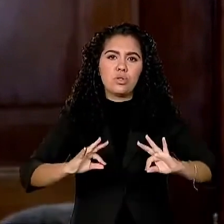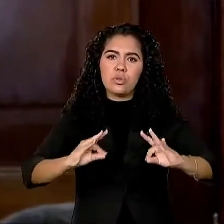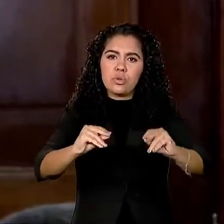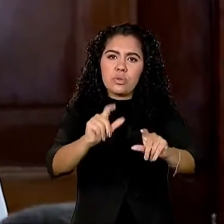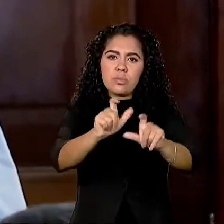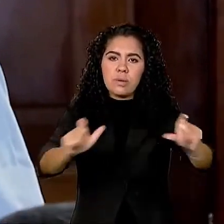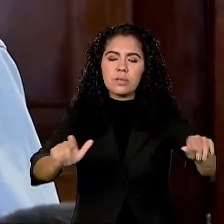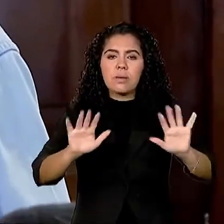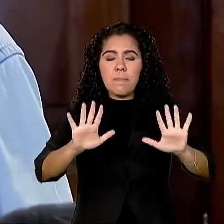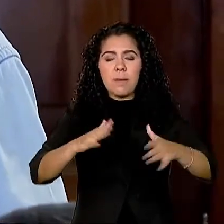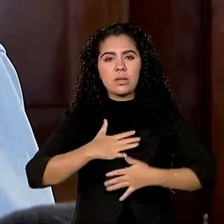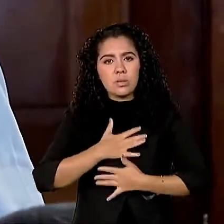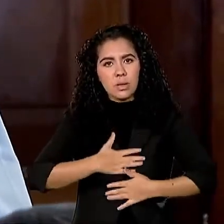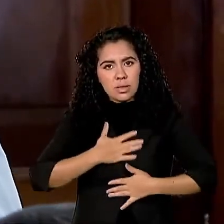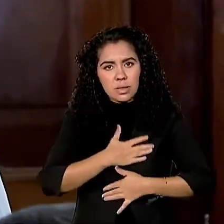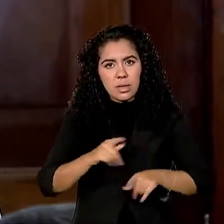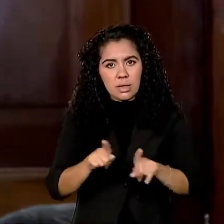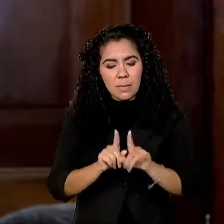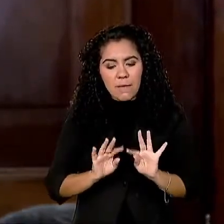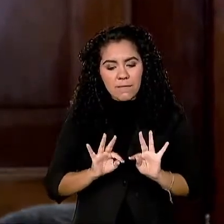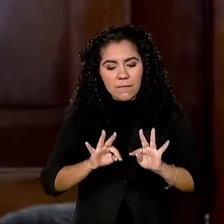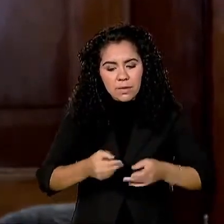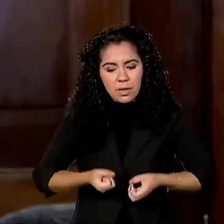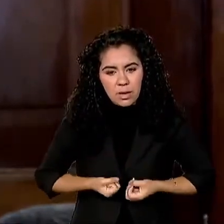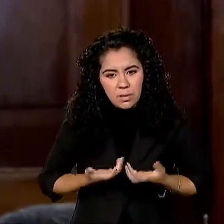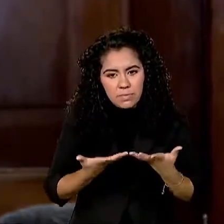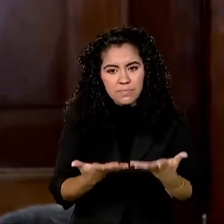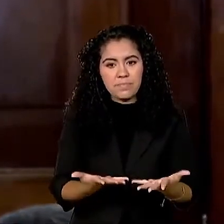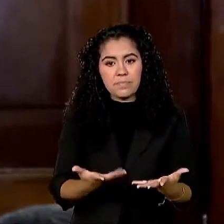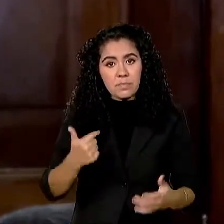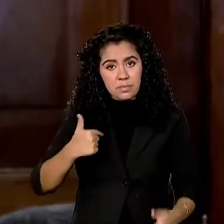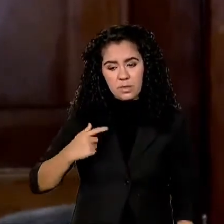quero terminar dizendo para vocês que,